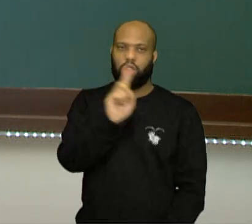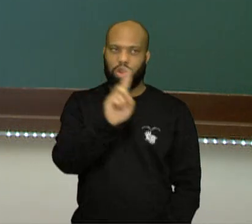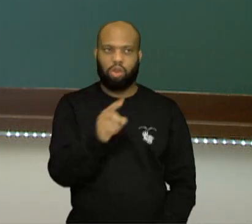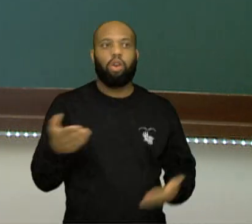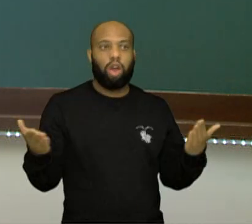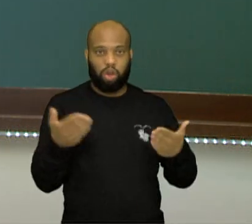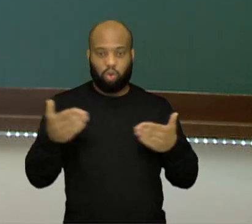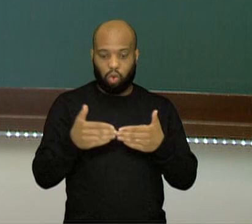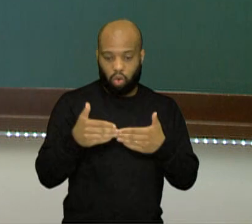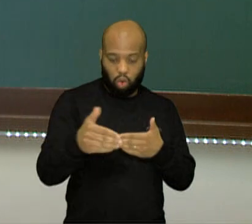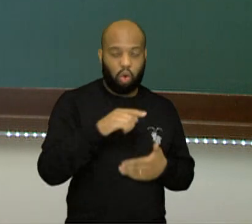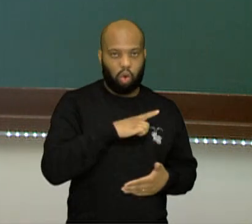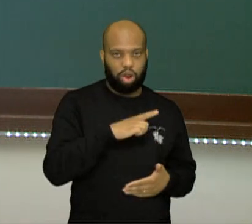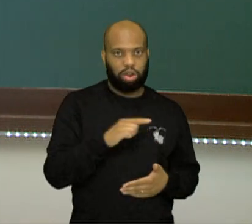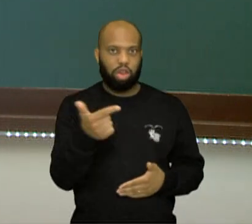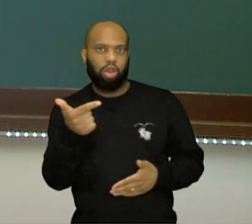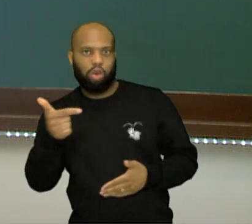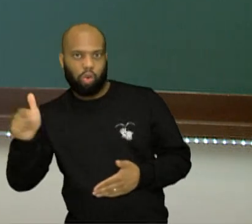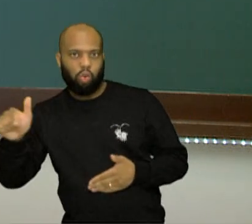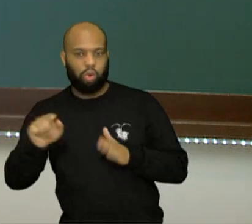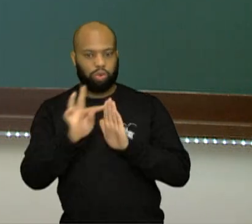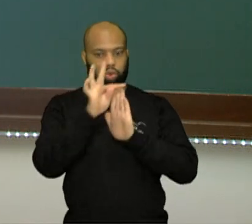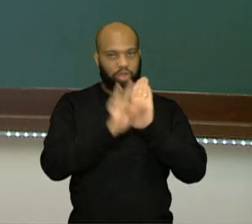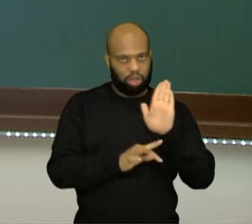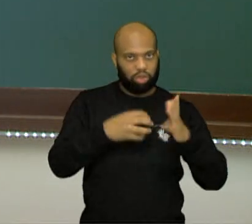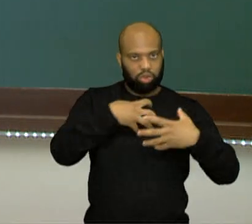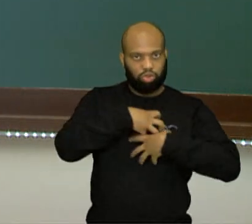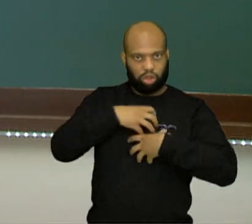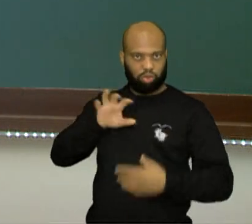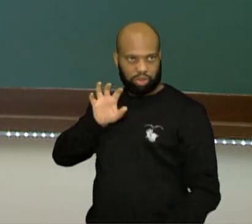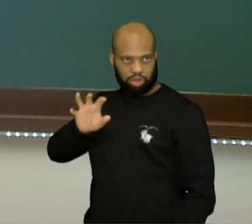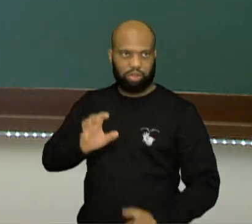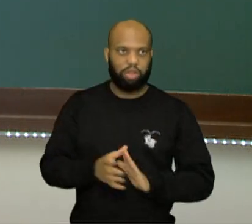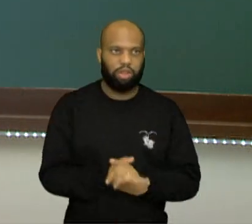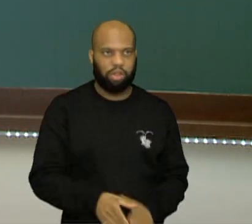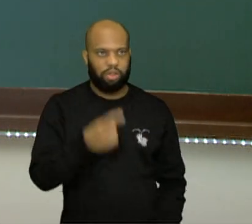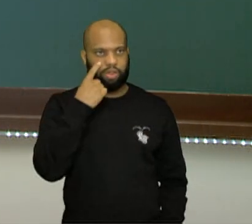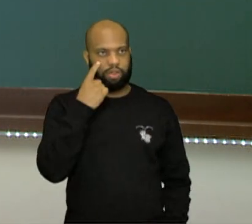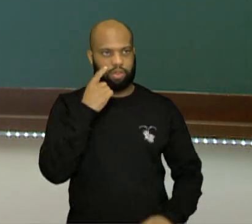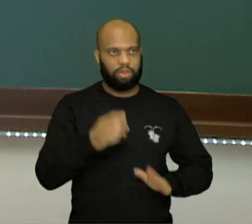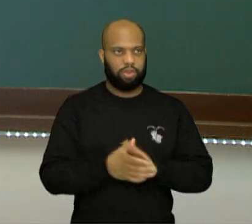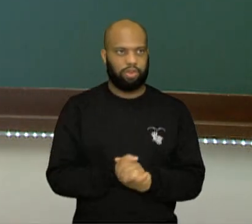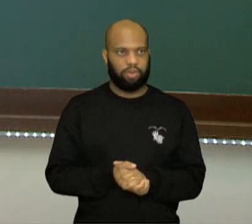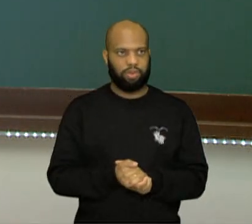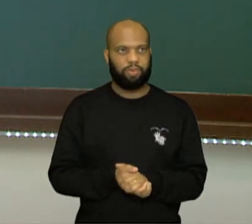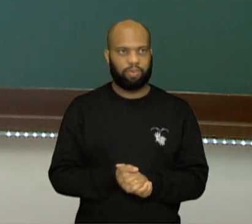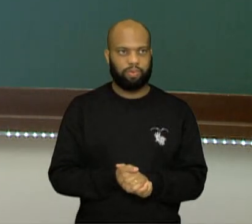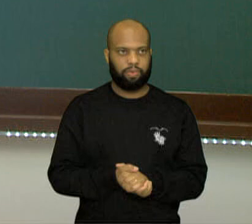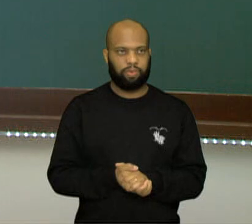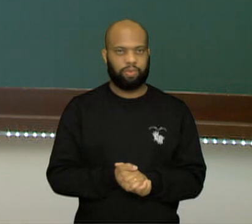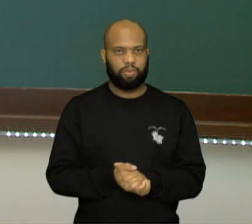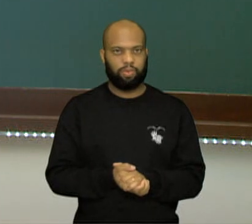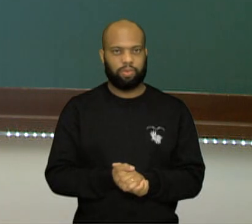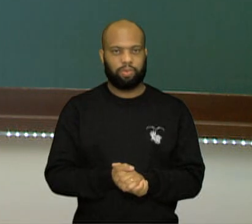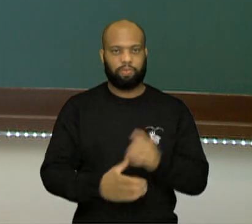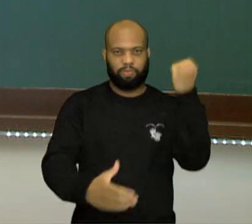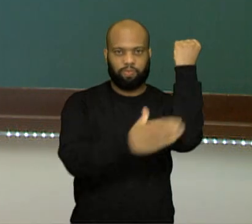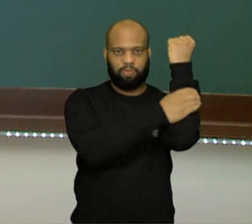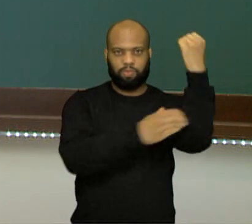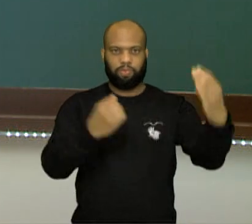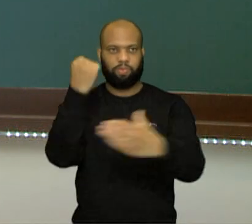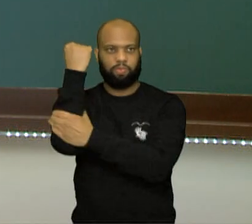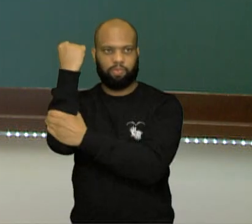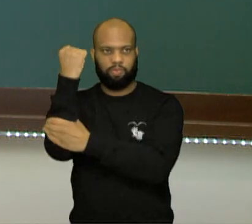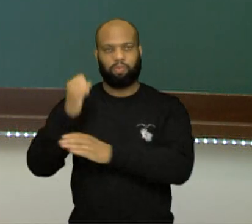fragmento a seguir, uma resenha descritiva? Acompanhem comigo lá. Mulher Maravilha, em